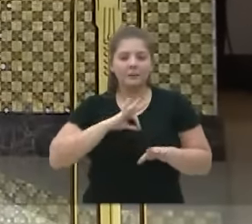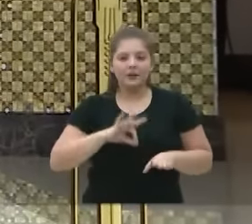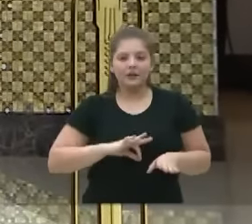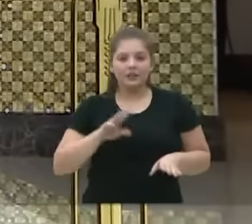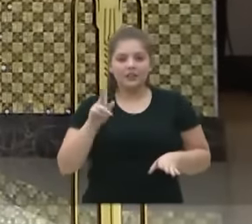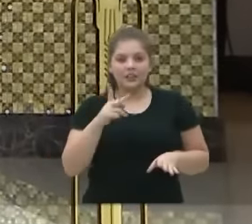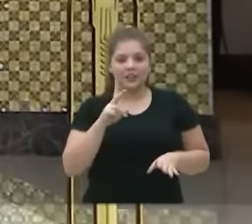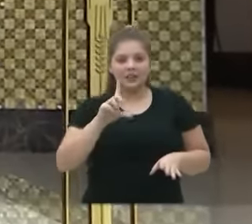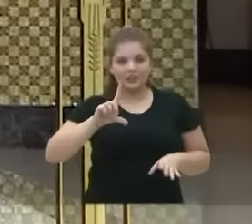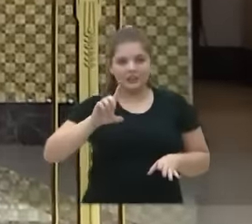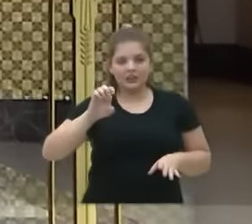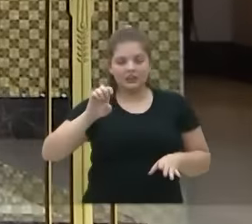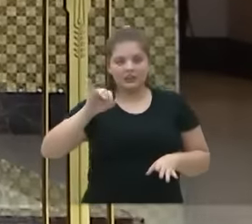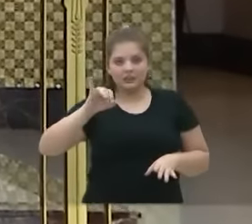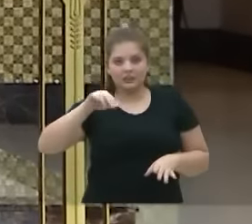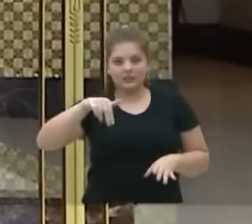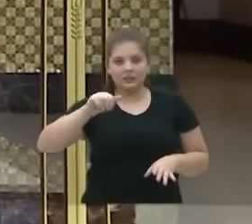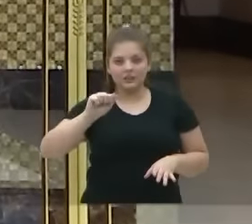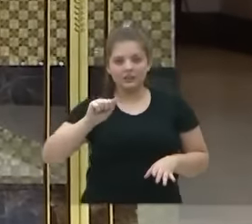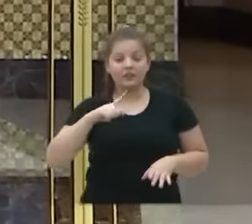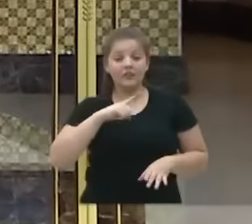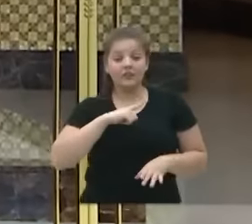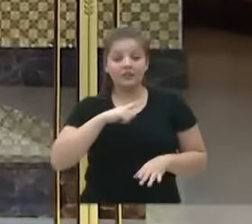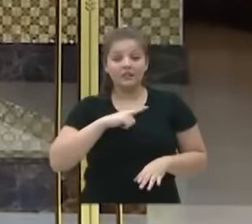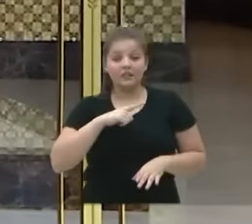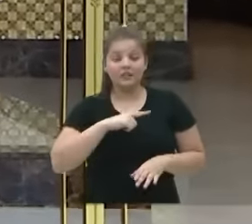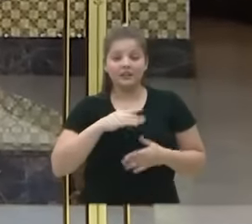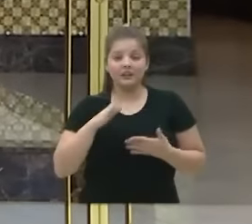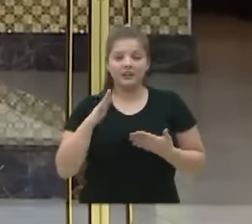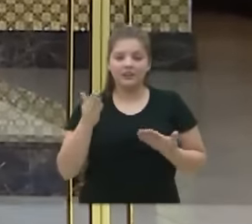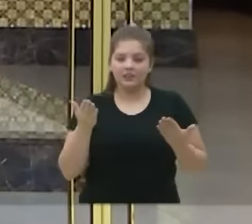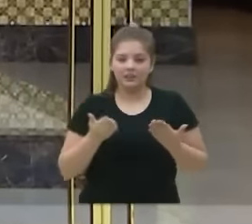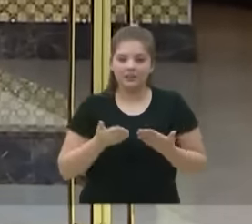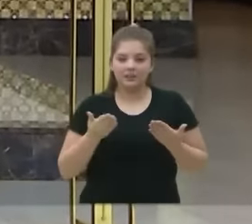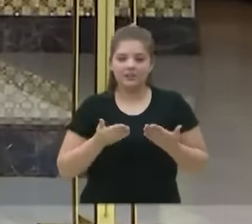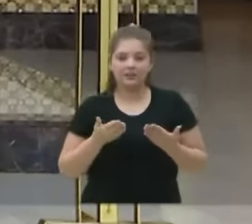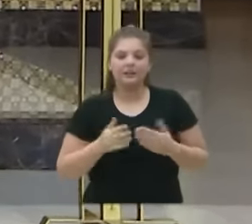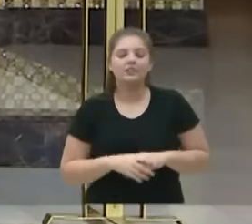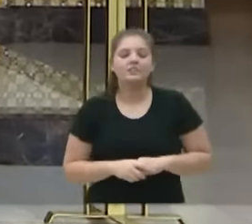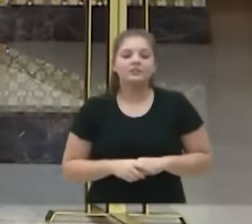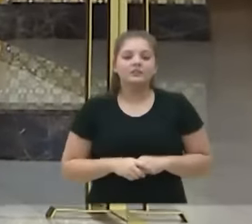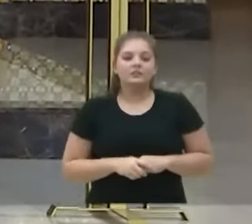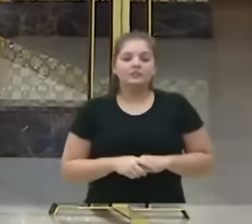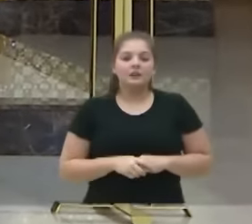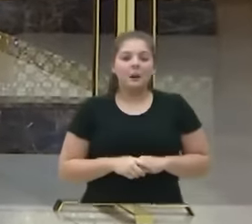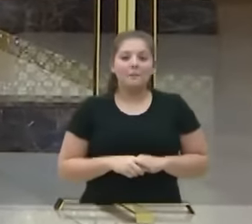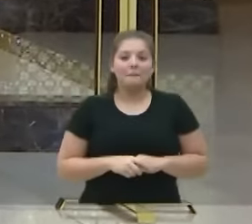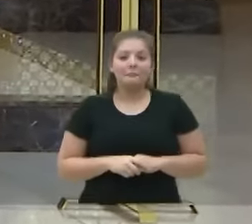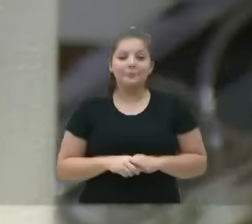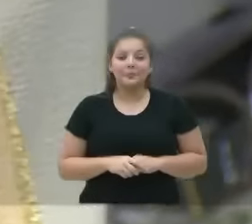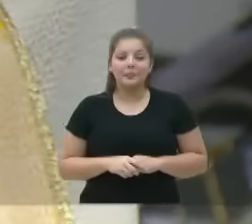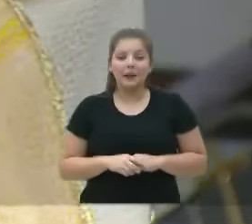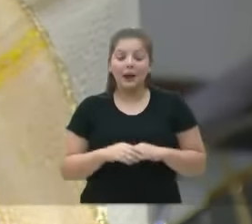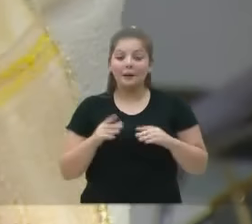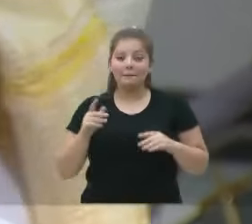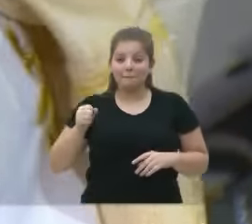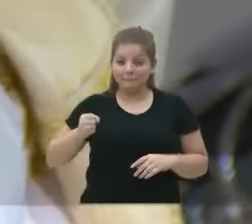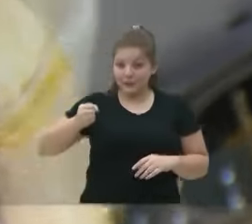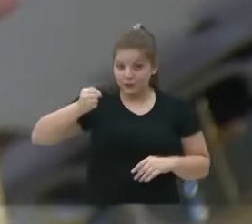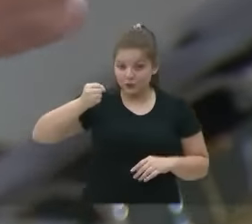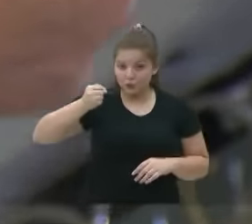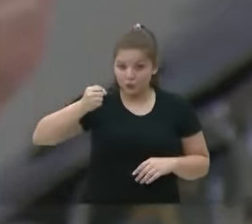boa, vixe Maria, as pernas bambeando, a cabeça está tinindo, da PASCOM,